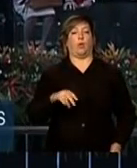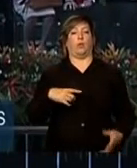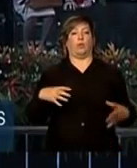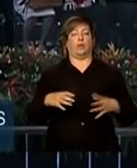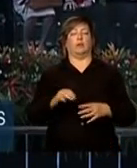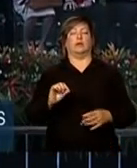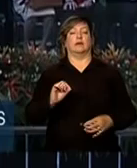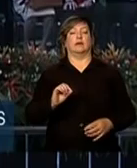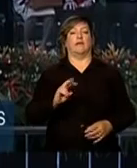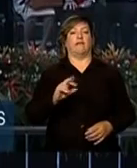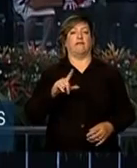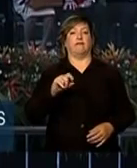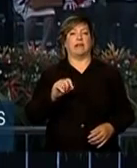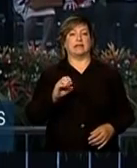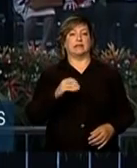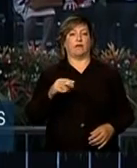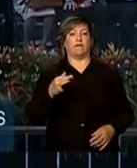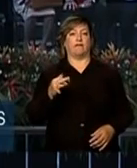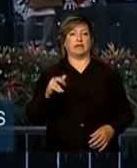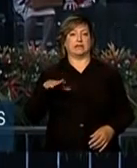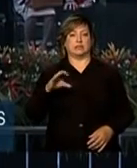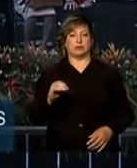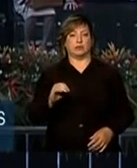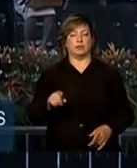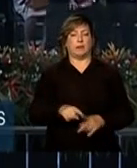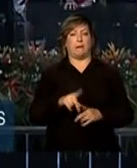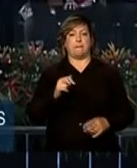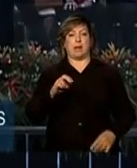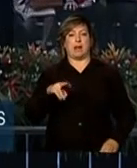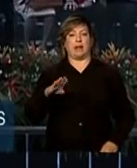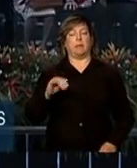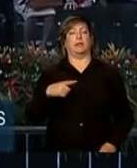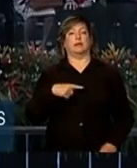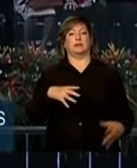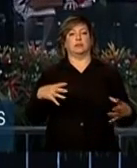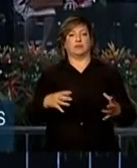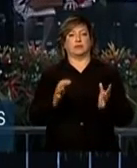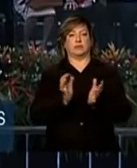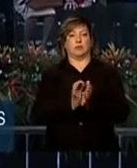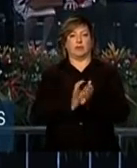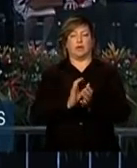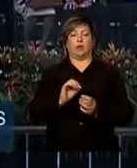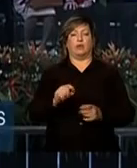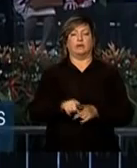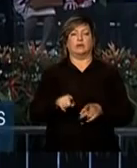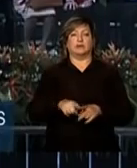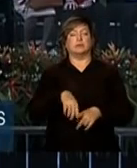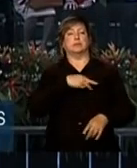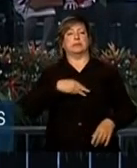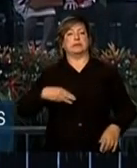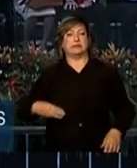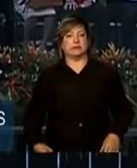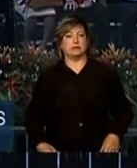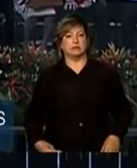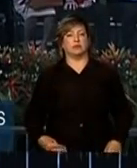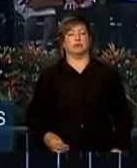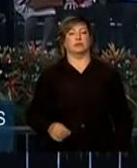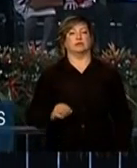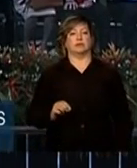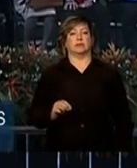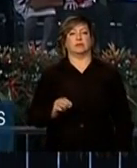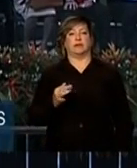Francisco e do Parnaíba, Elmo Vaz, e o excelentíssimo senhor ministro de Estado interino da Integração Nacional,